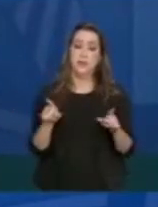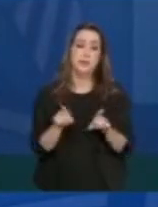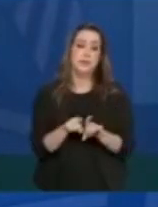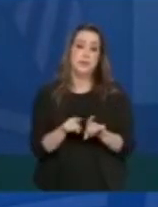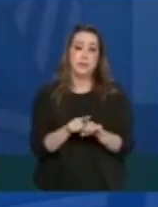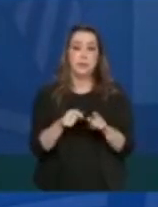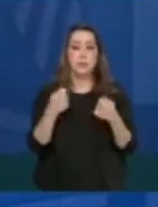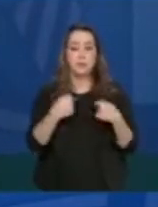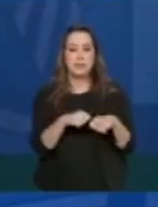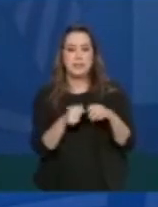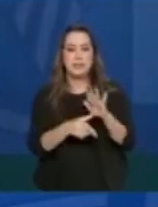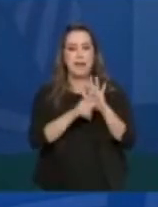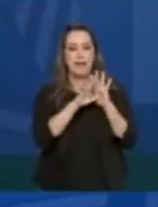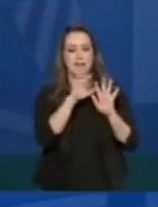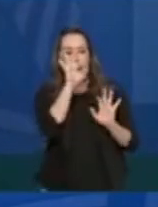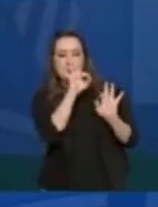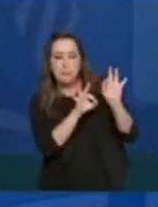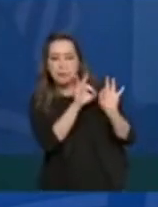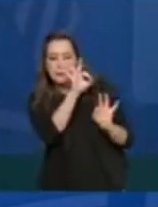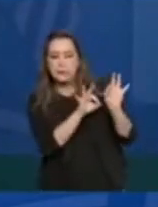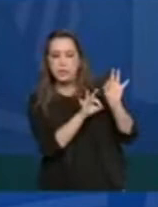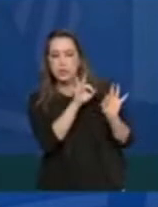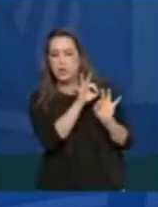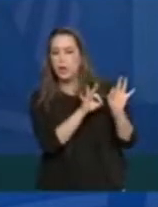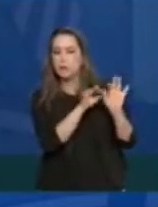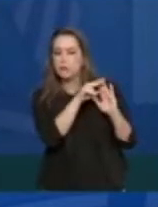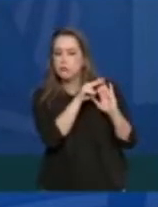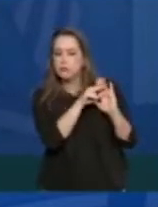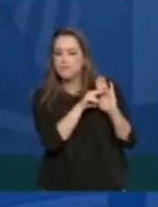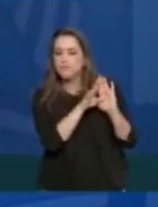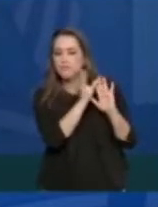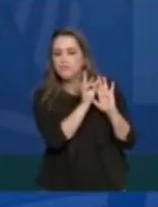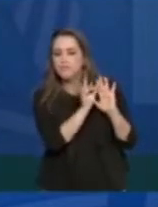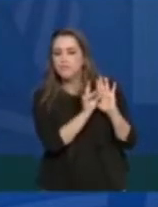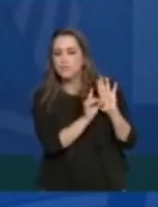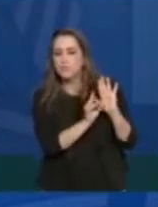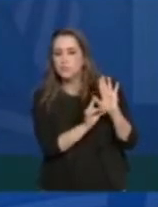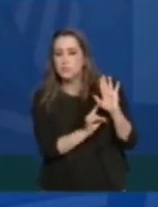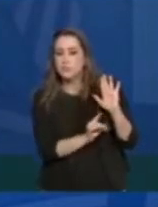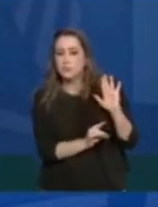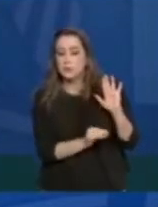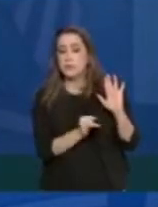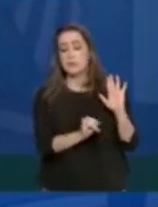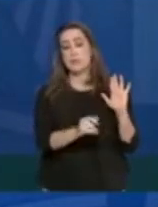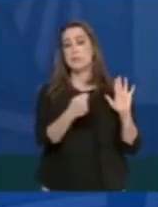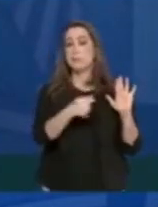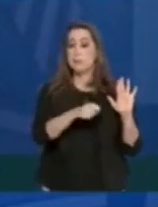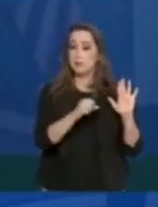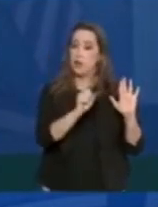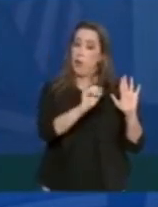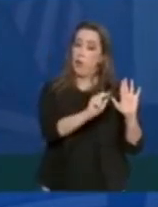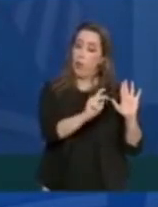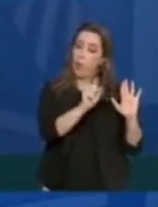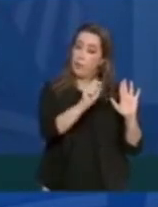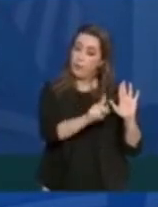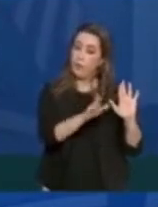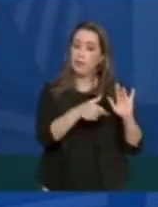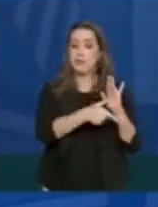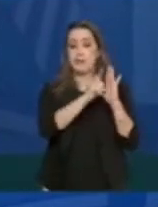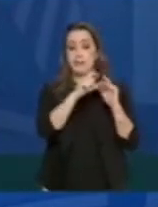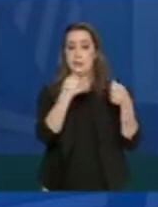não estruturada, se é que ela deve haver. O nosso compromisso